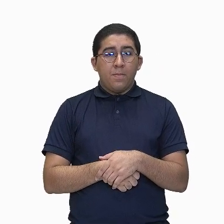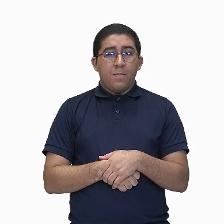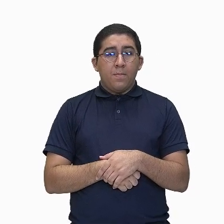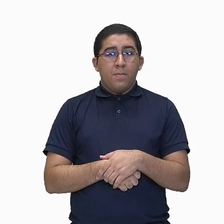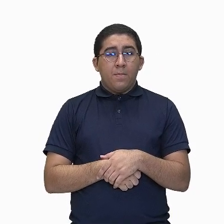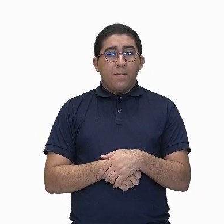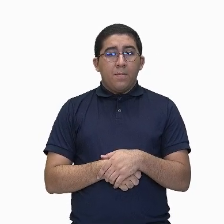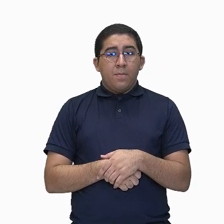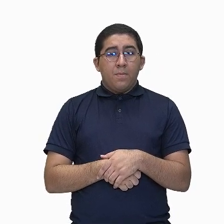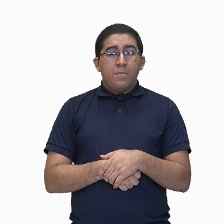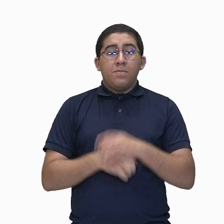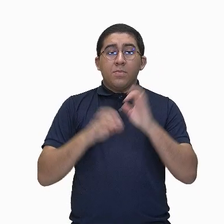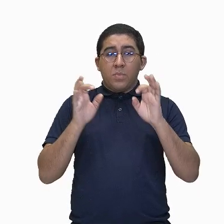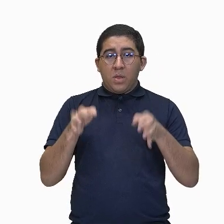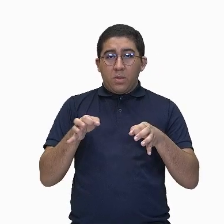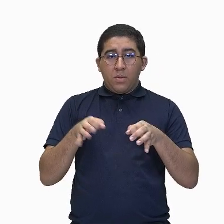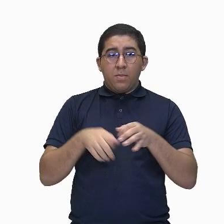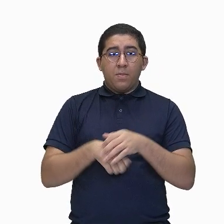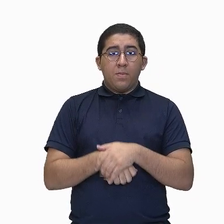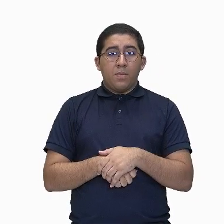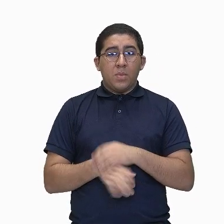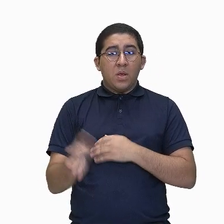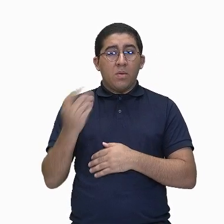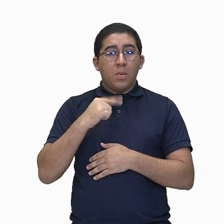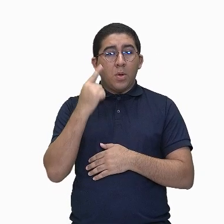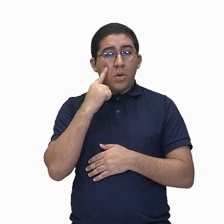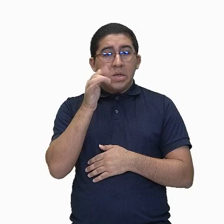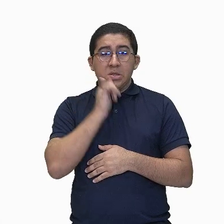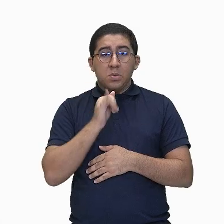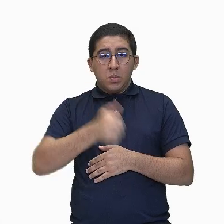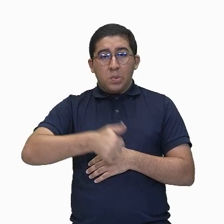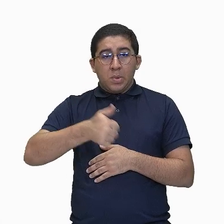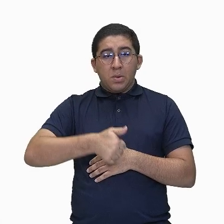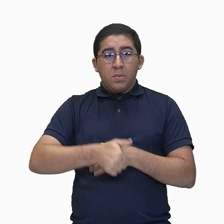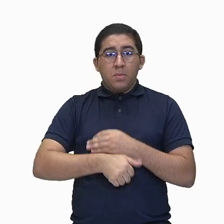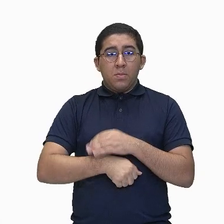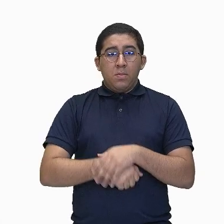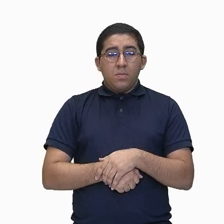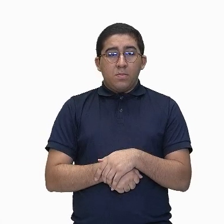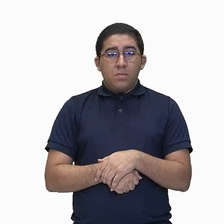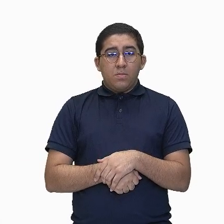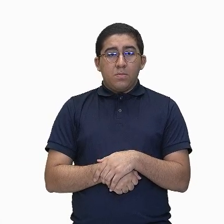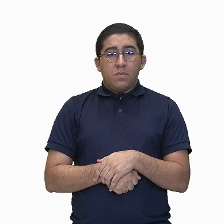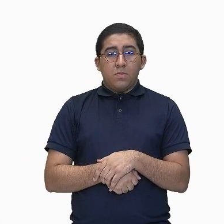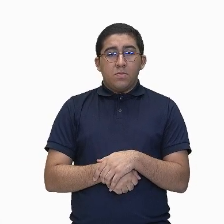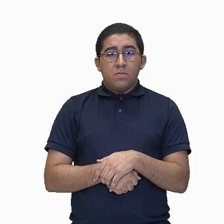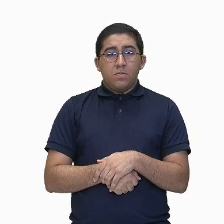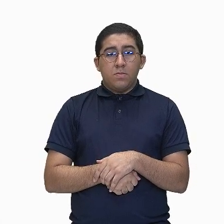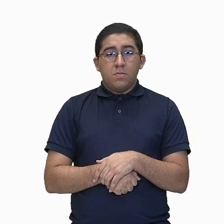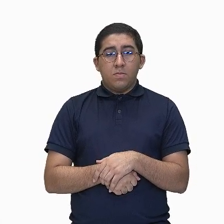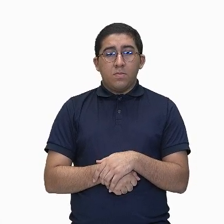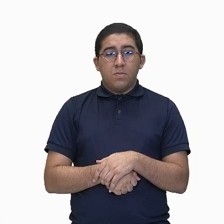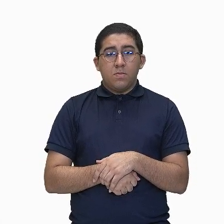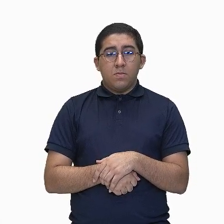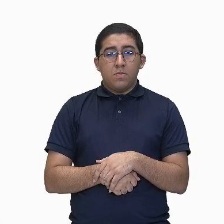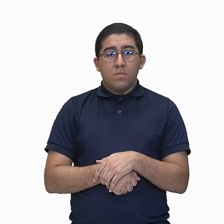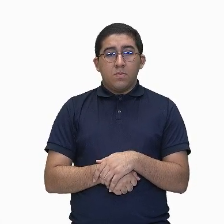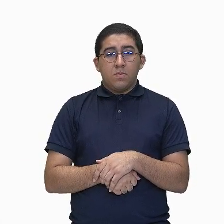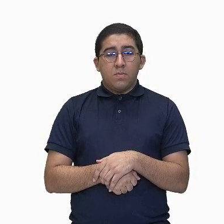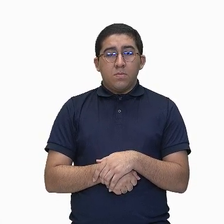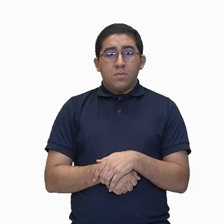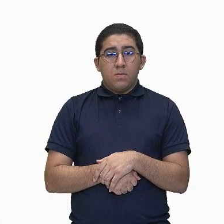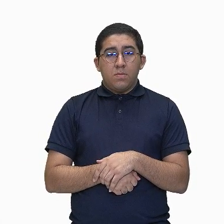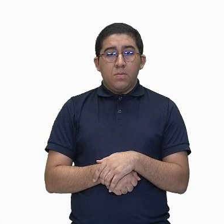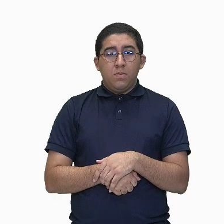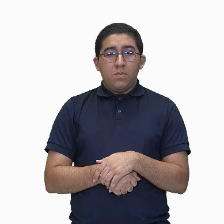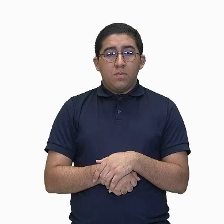verbo, certo? Então, vamos ver o primeiro exemplo. O primeiro exemplo é, ele estudou bastante, portanto,